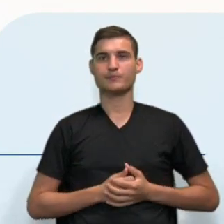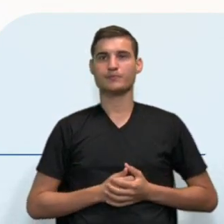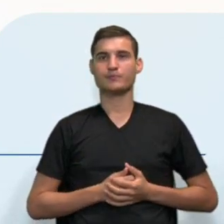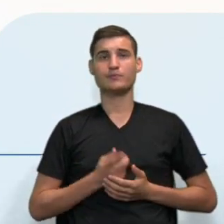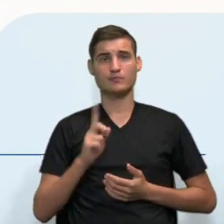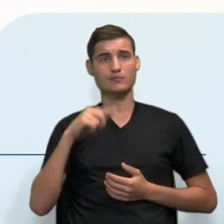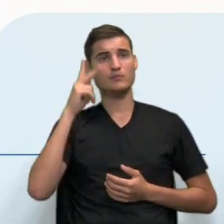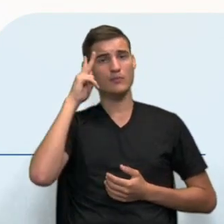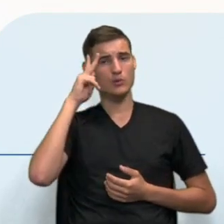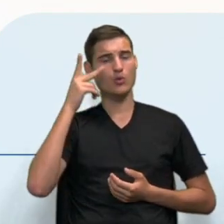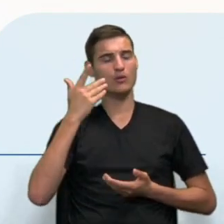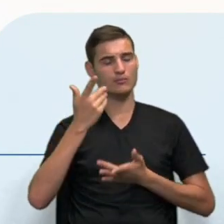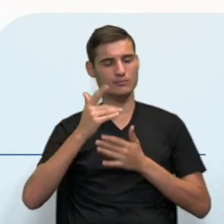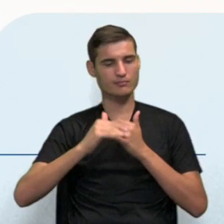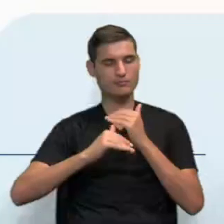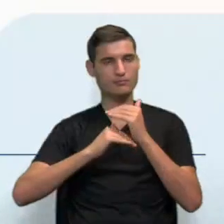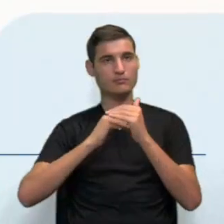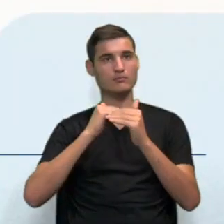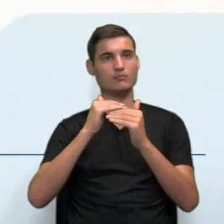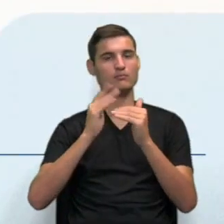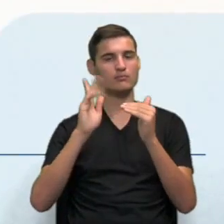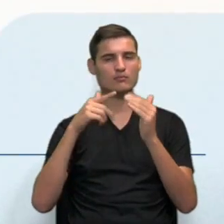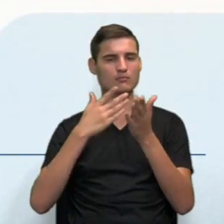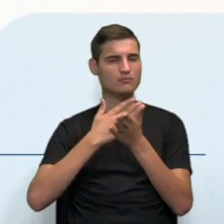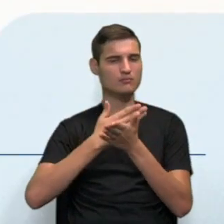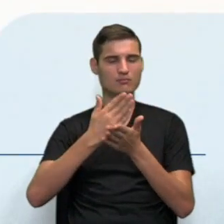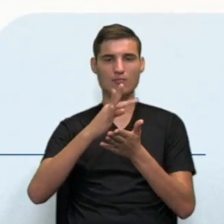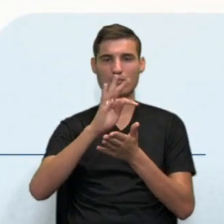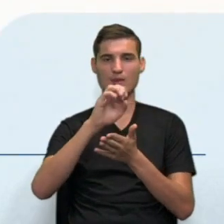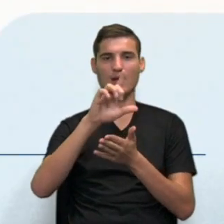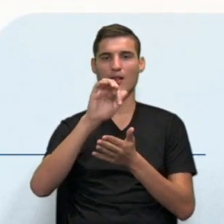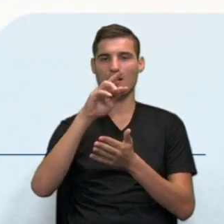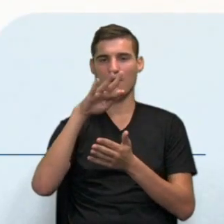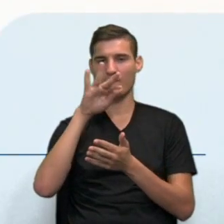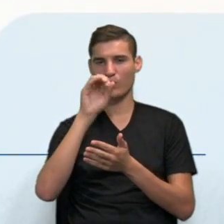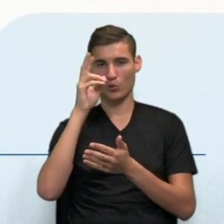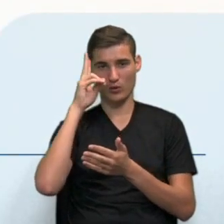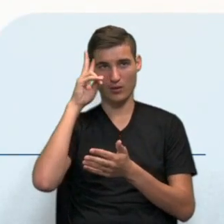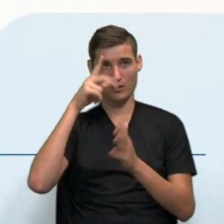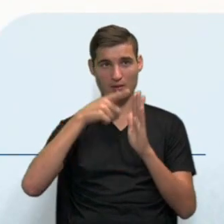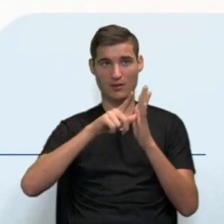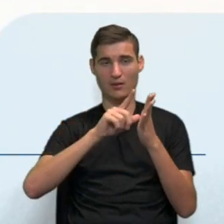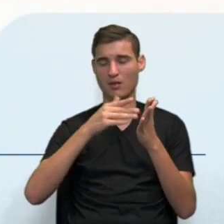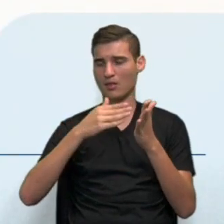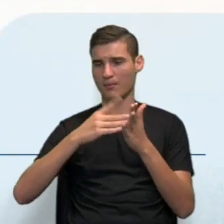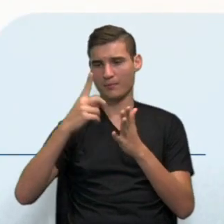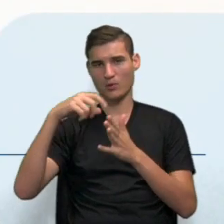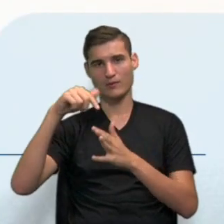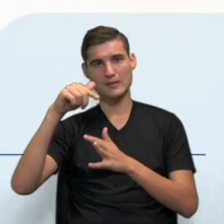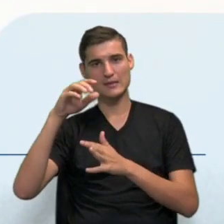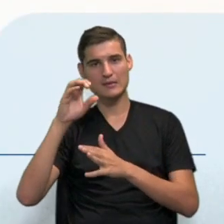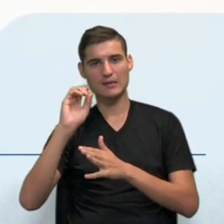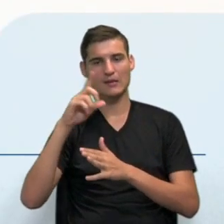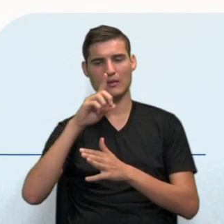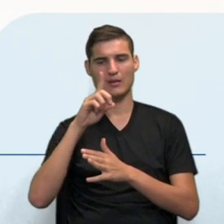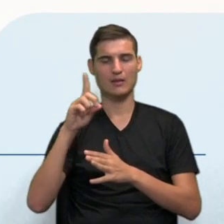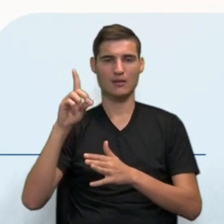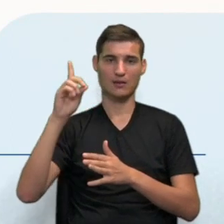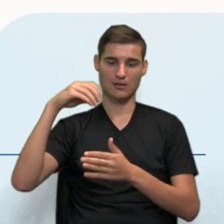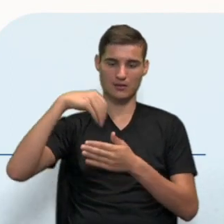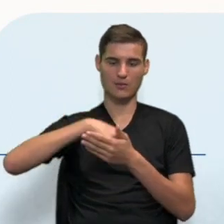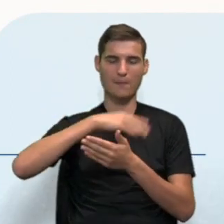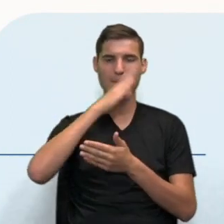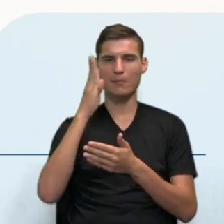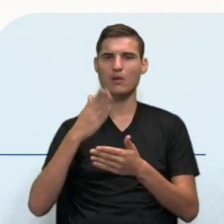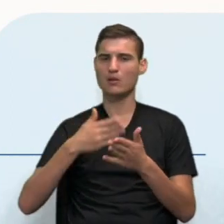história aconteceu. Foi assim desde o telégrafo até 1970, o DDD acontecendo aqui no Brasil, até